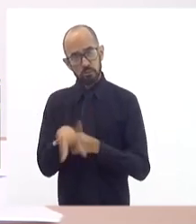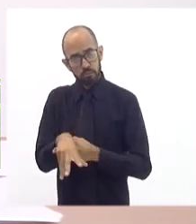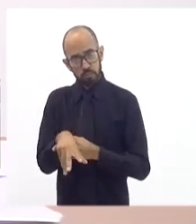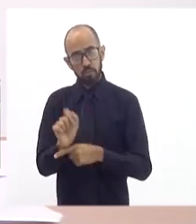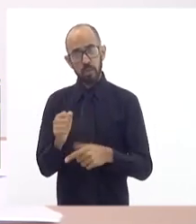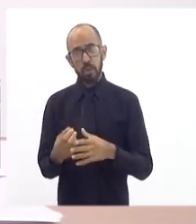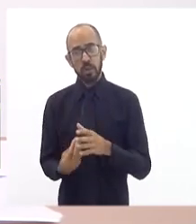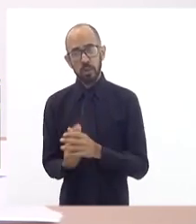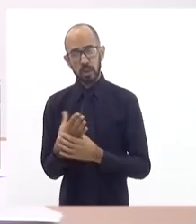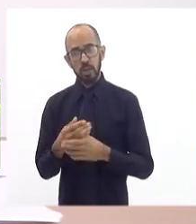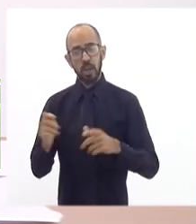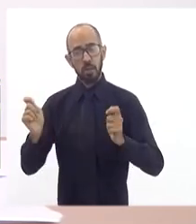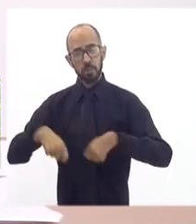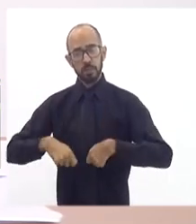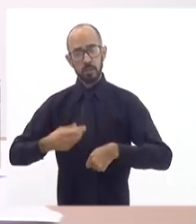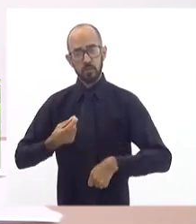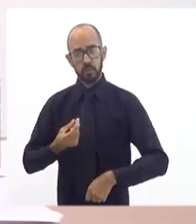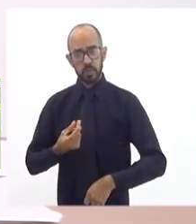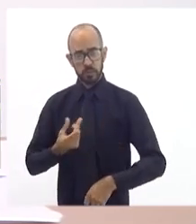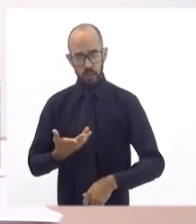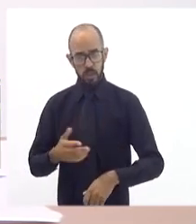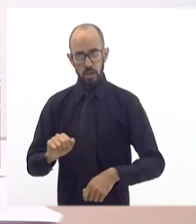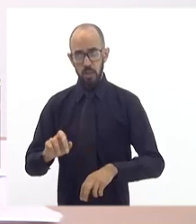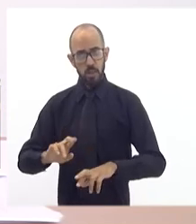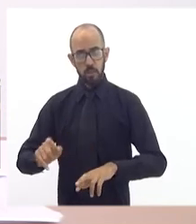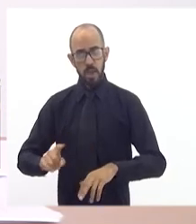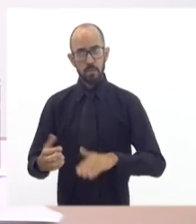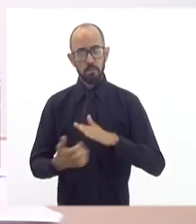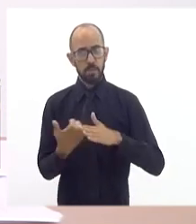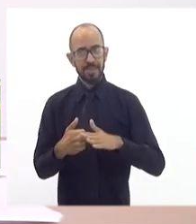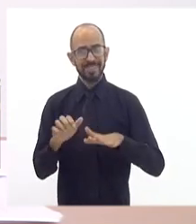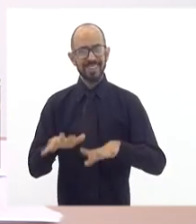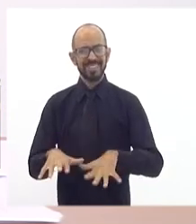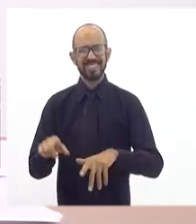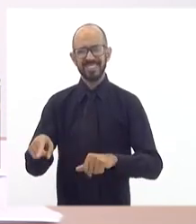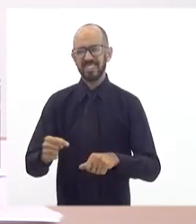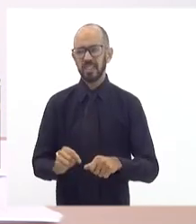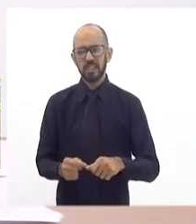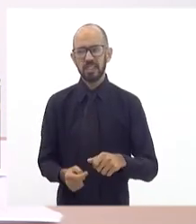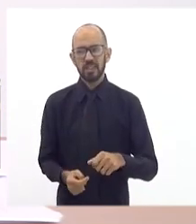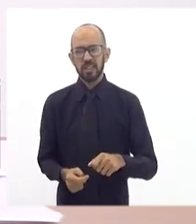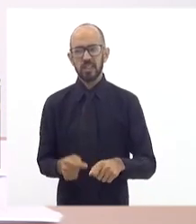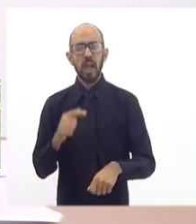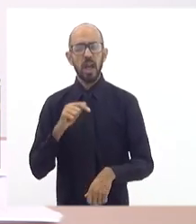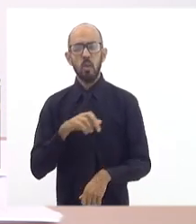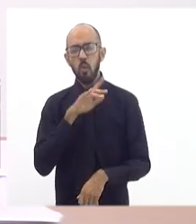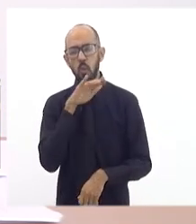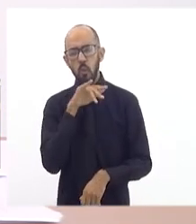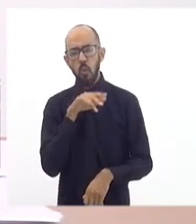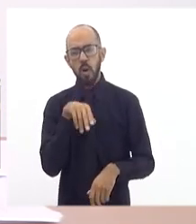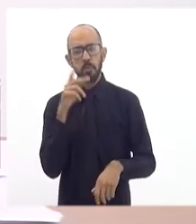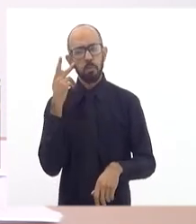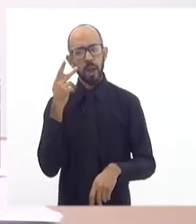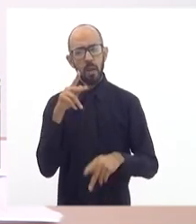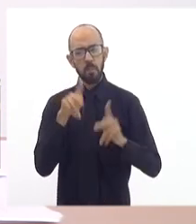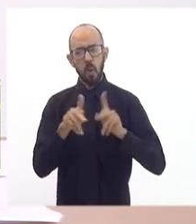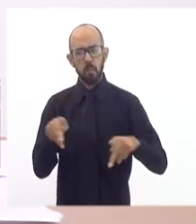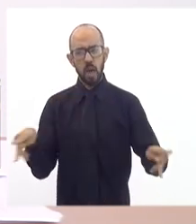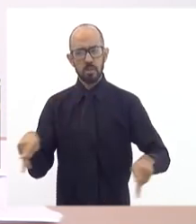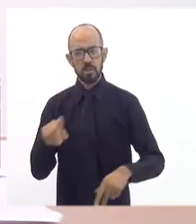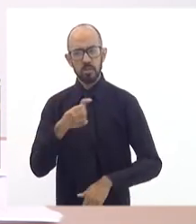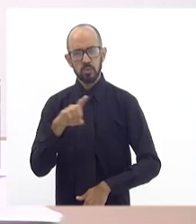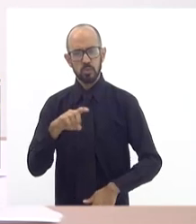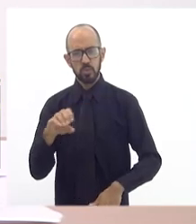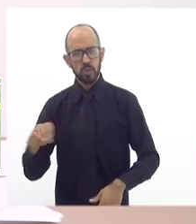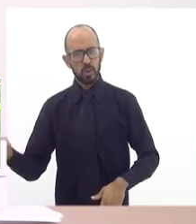que gere recurso e não empreendimento como esse que são maléficas à população da zona leste que